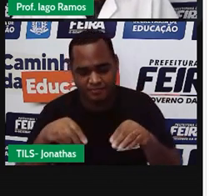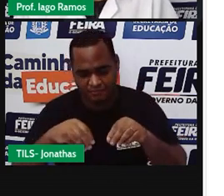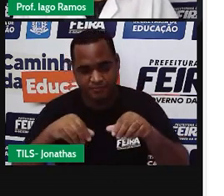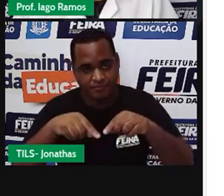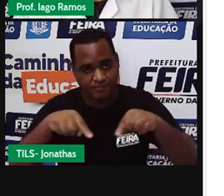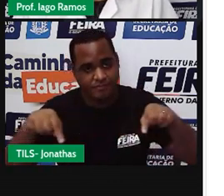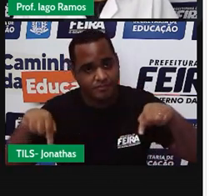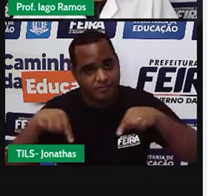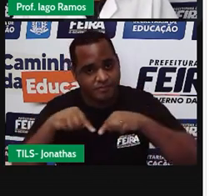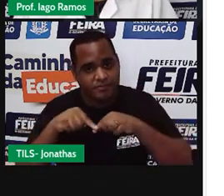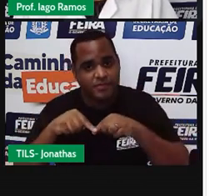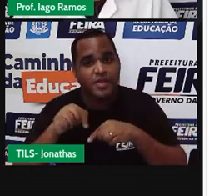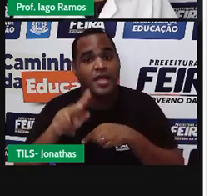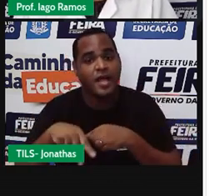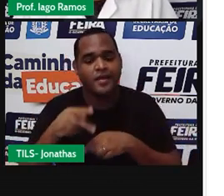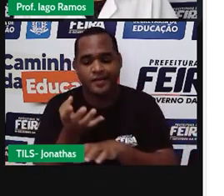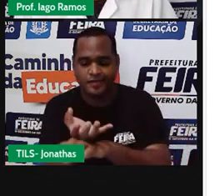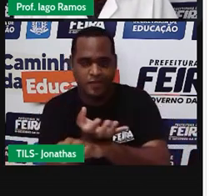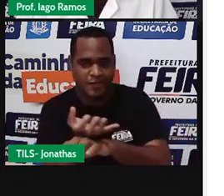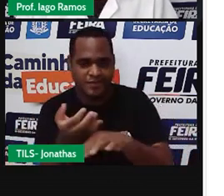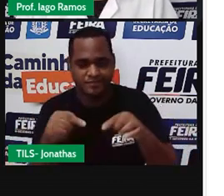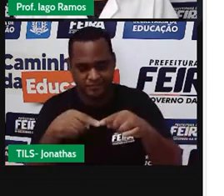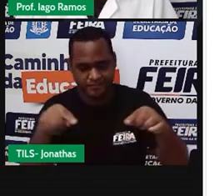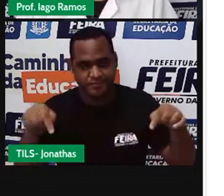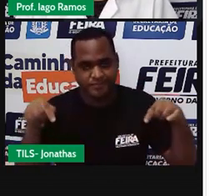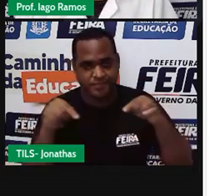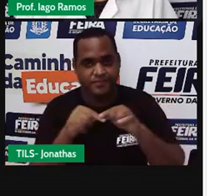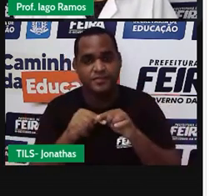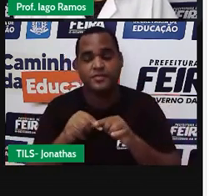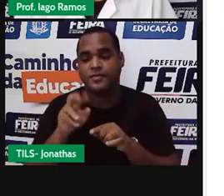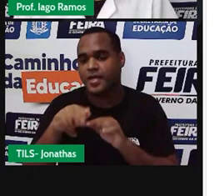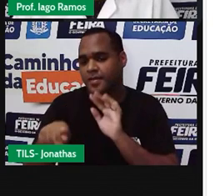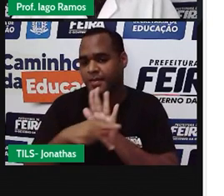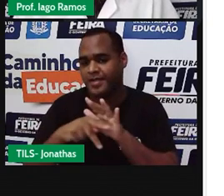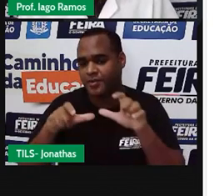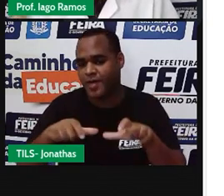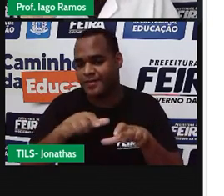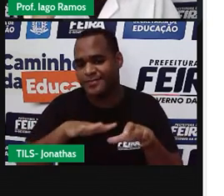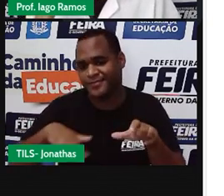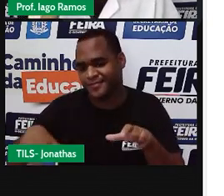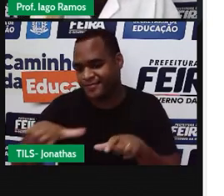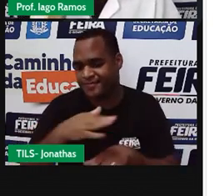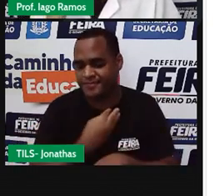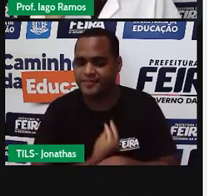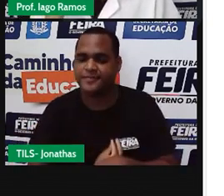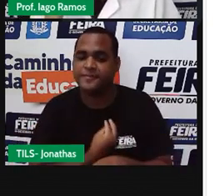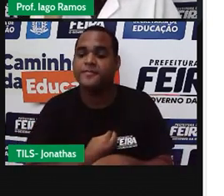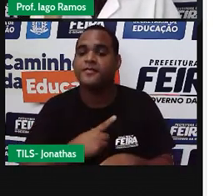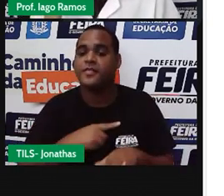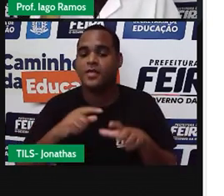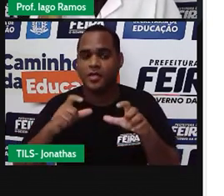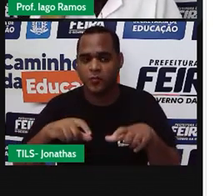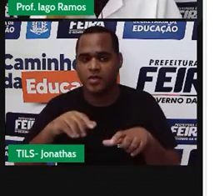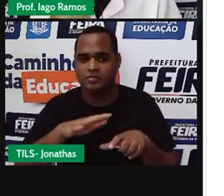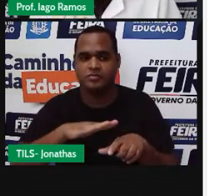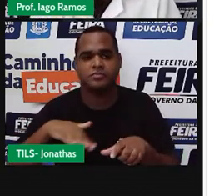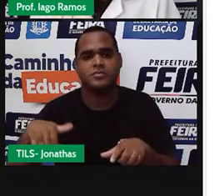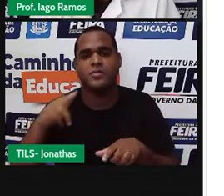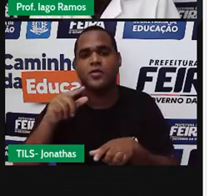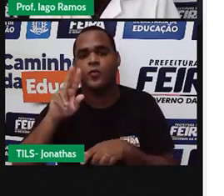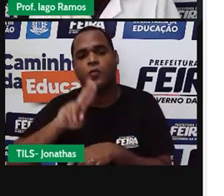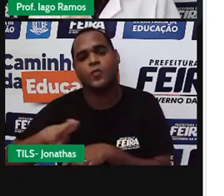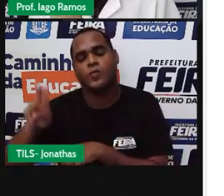essa placa de grama aqui ó chamada de unidade de área é a unidade que você vai